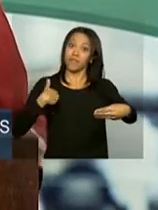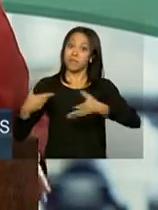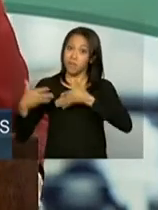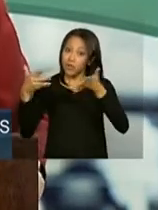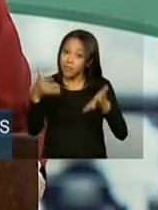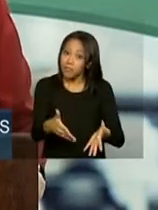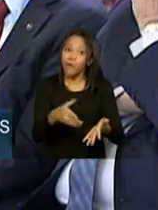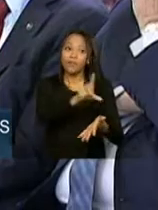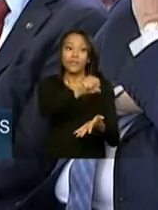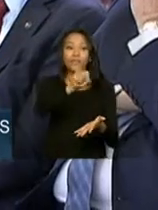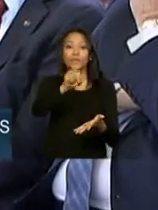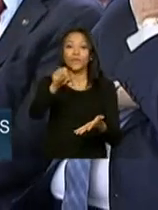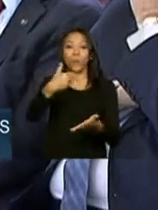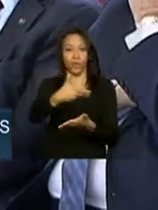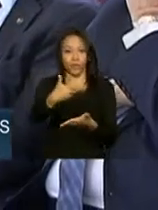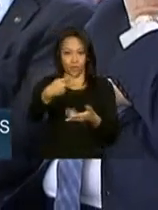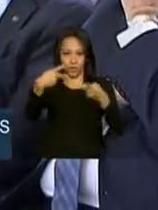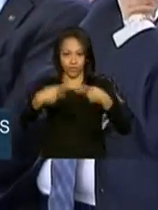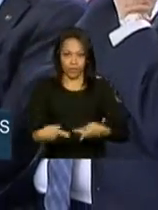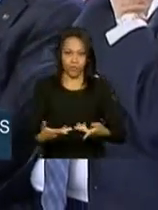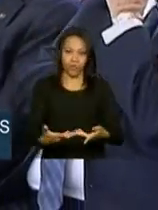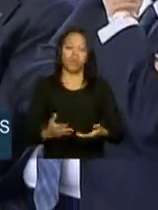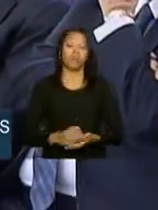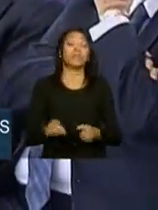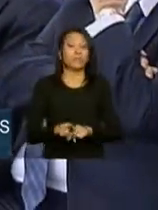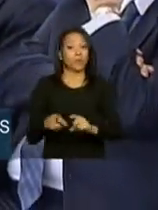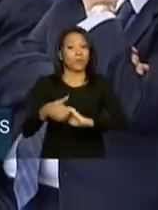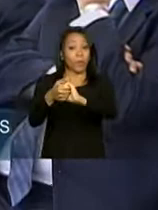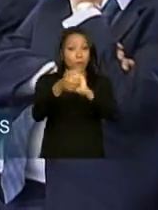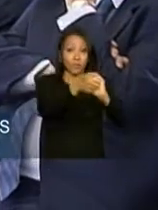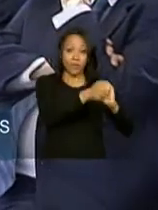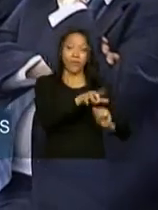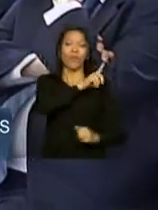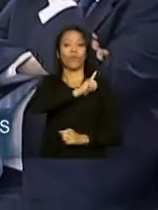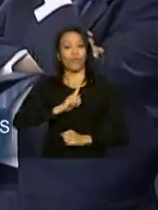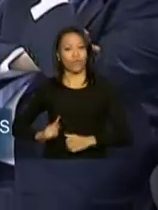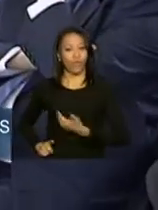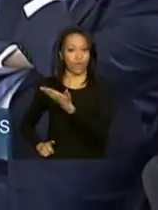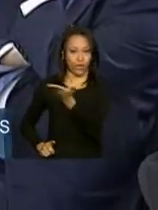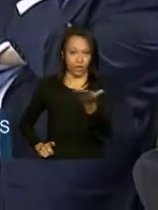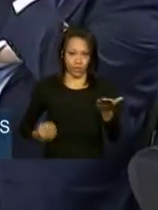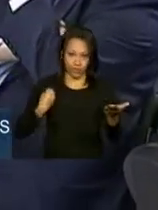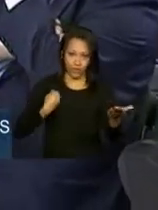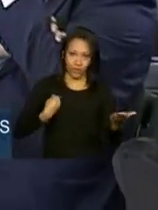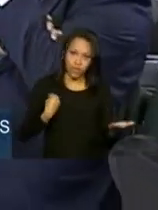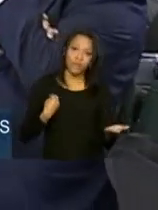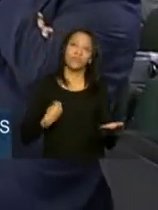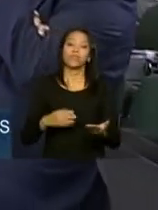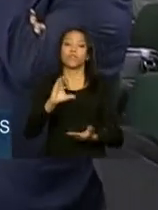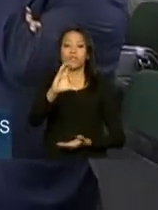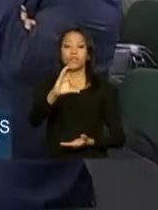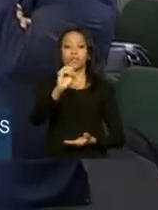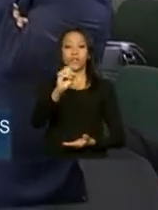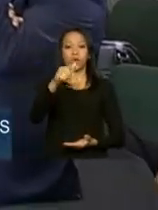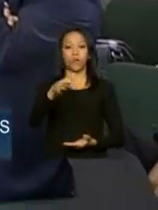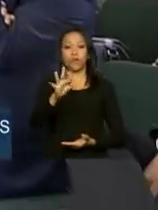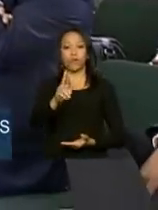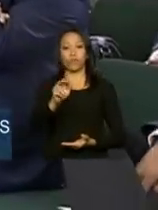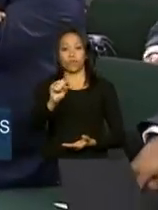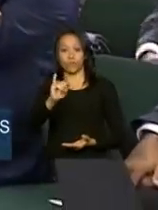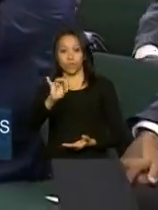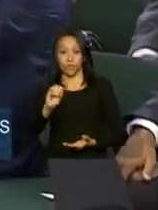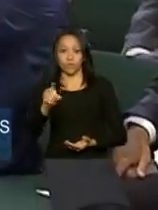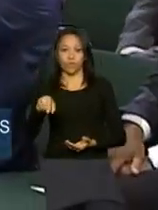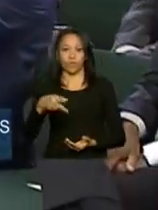nessa seleção. Cumprimentar aqui os governadores presentes, o governador Confúcio Moura de Rondônia,